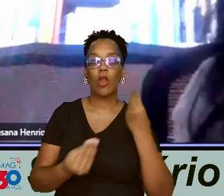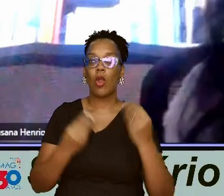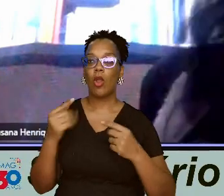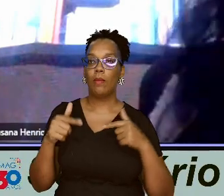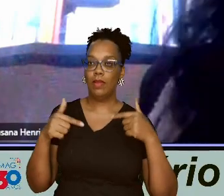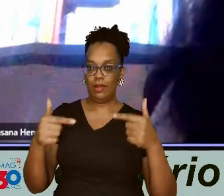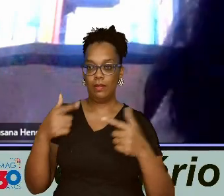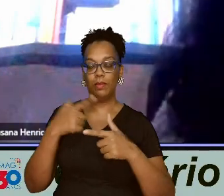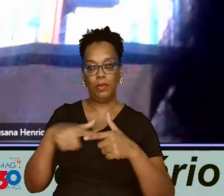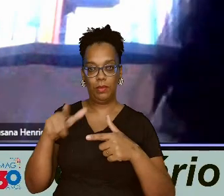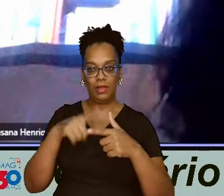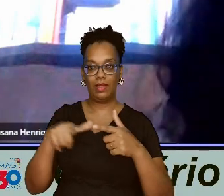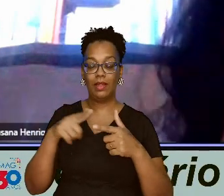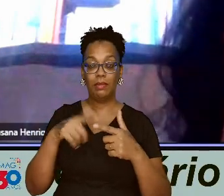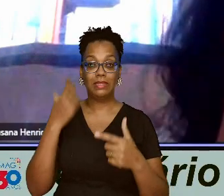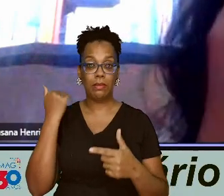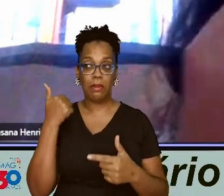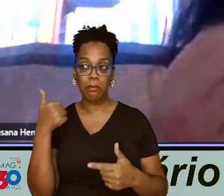ver prós, contras,